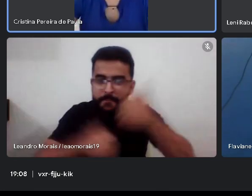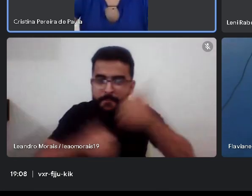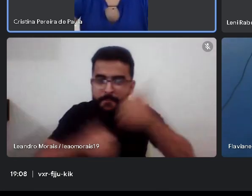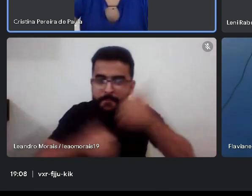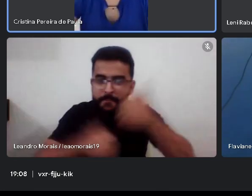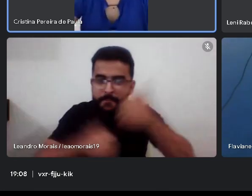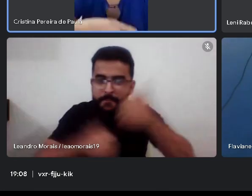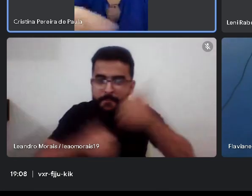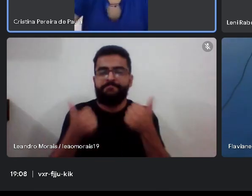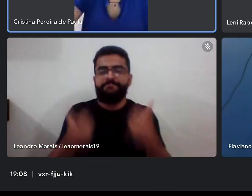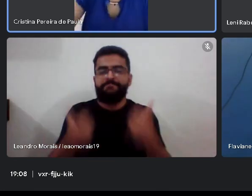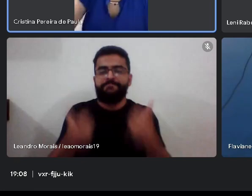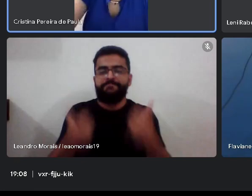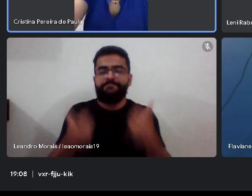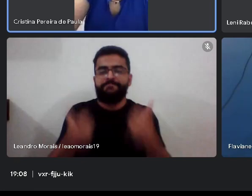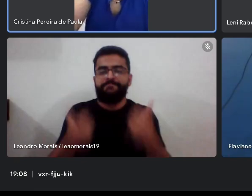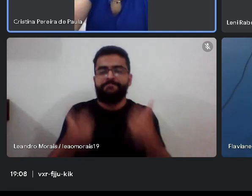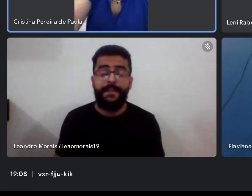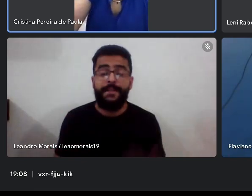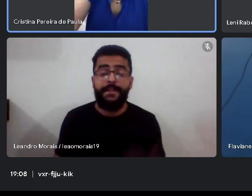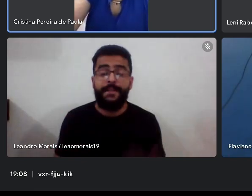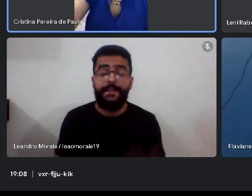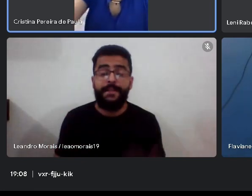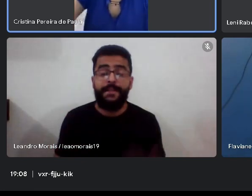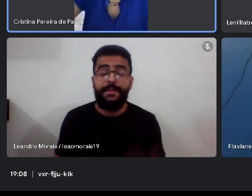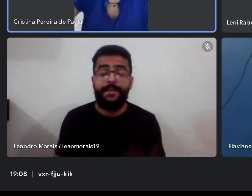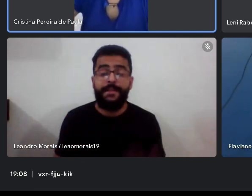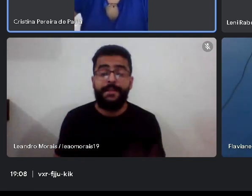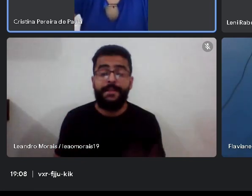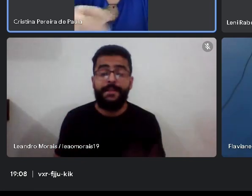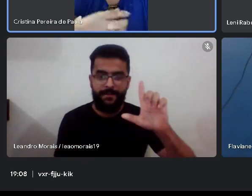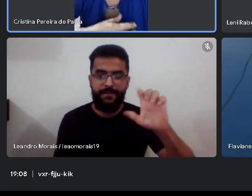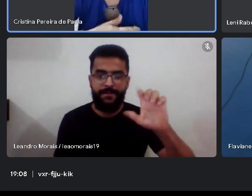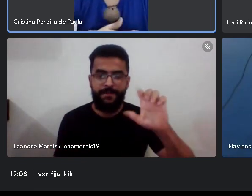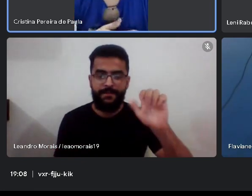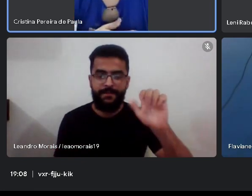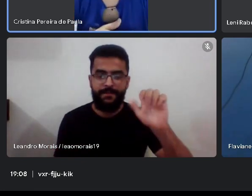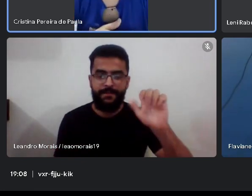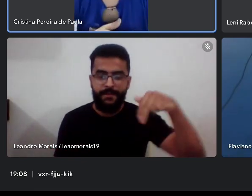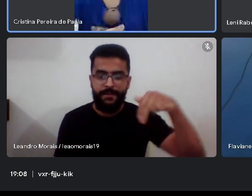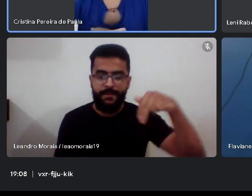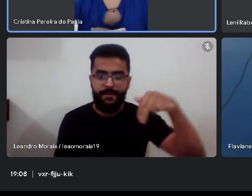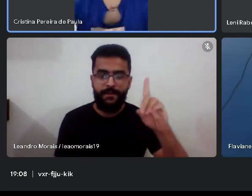de estar aqui hoje, vendo a participação de todos vocês neste evento.